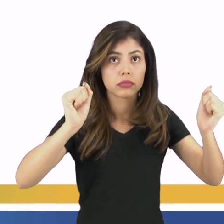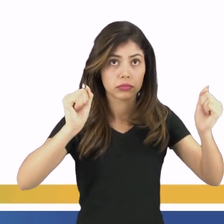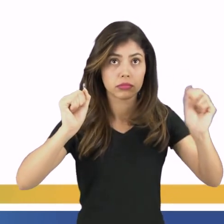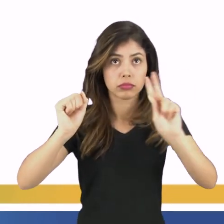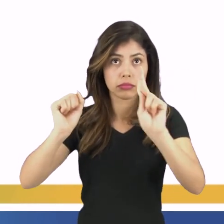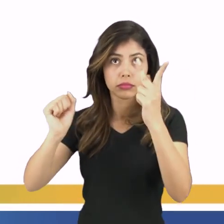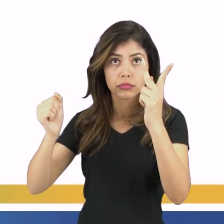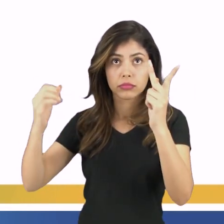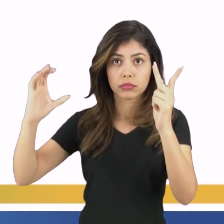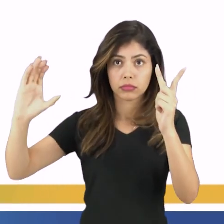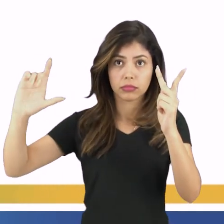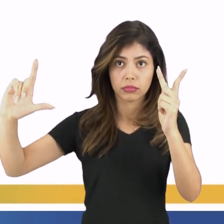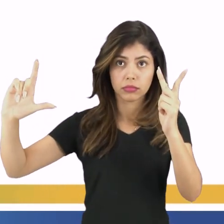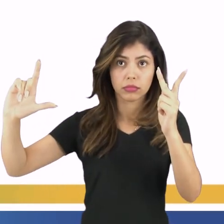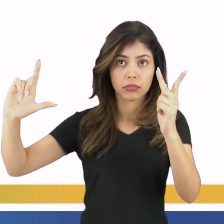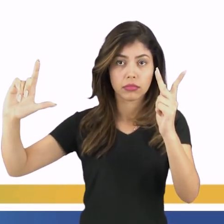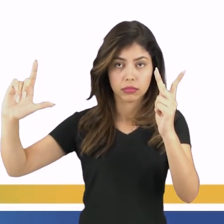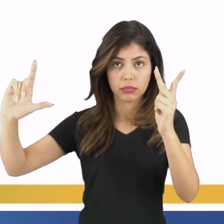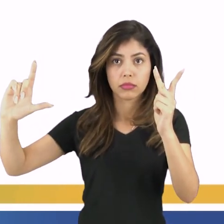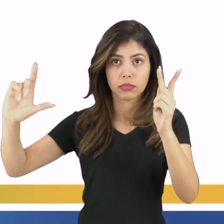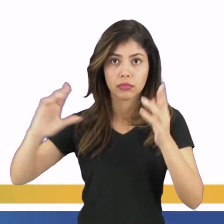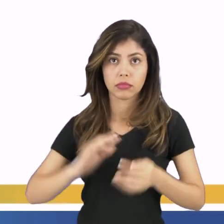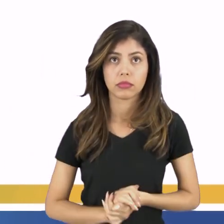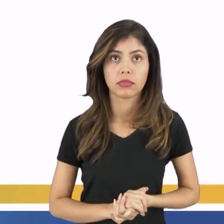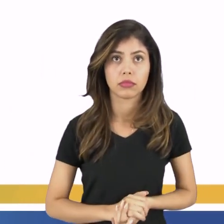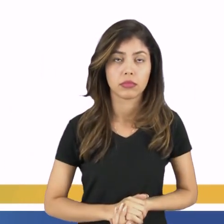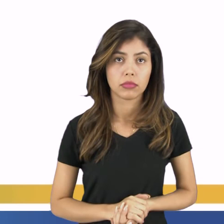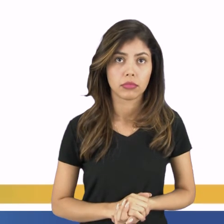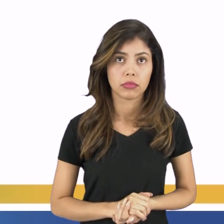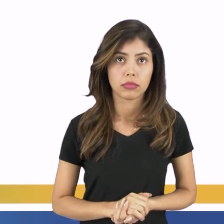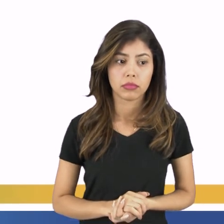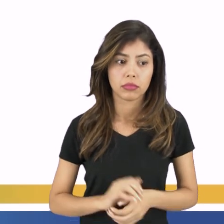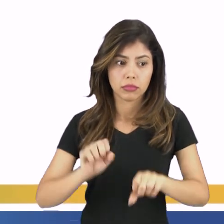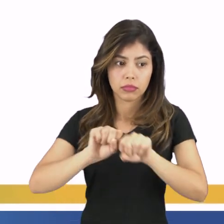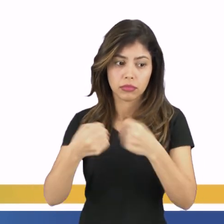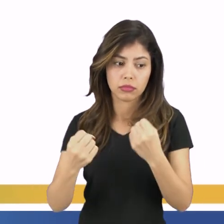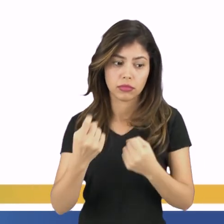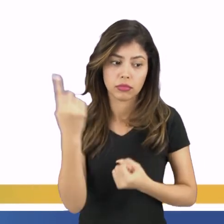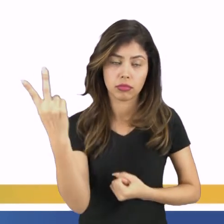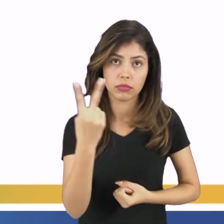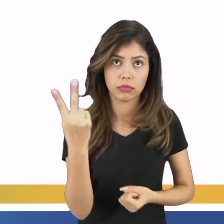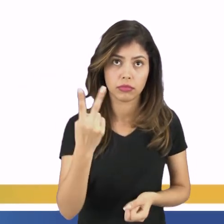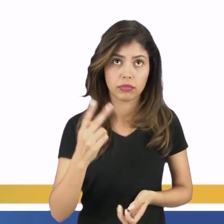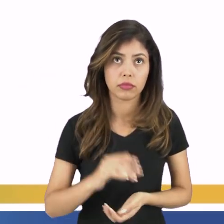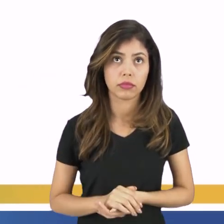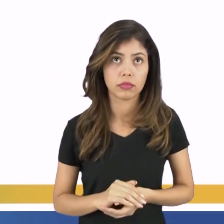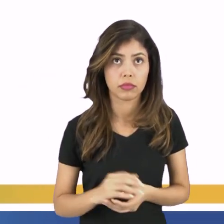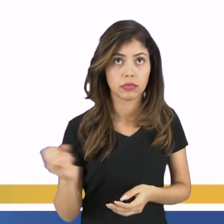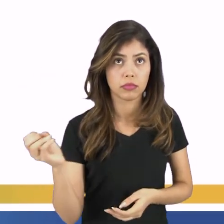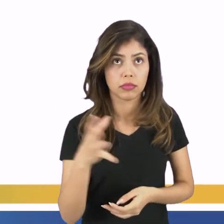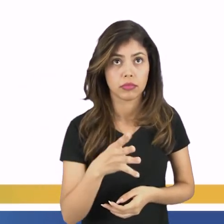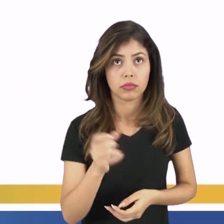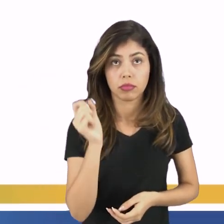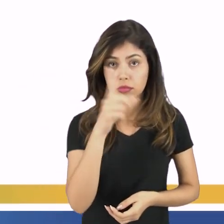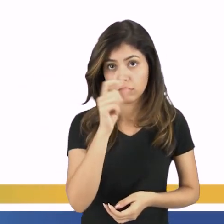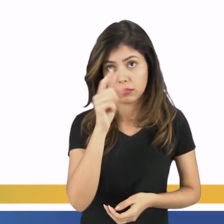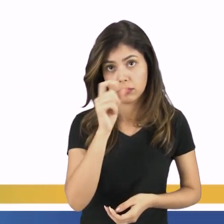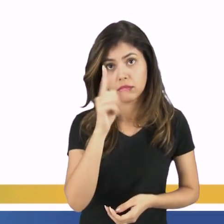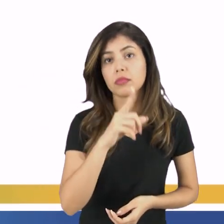na presença da água ocorreu a quebra dessa ligação e formou aqui, ó, por exemplo, ó, de